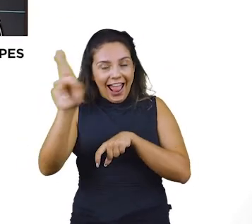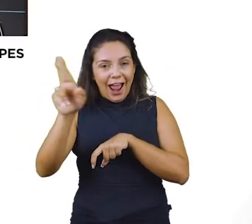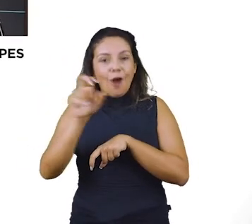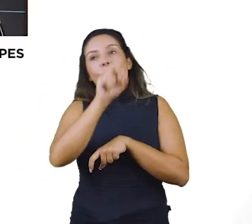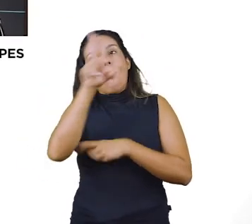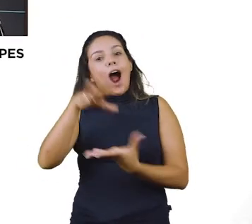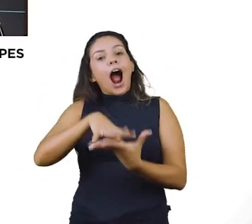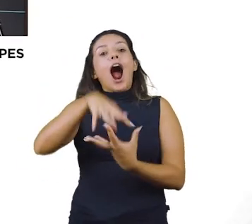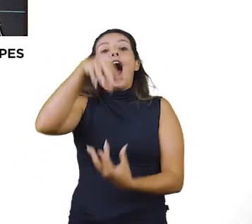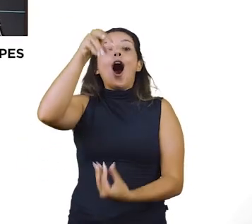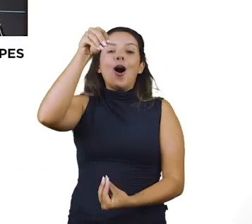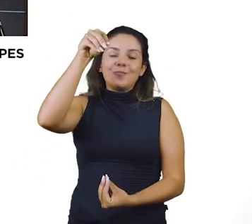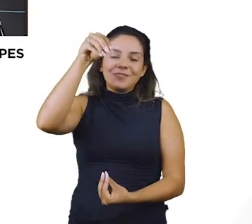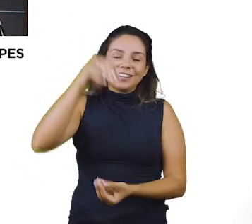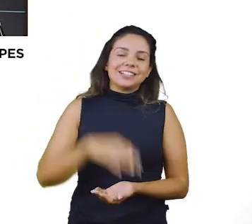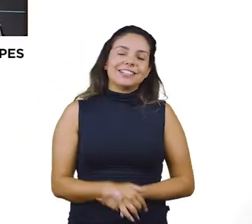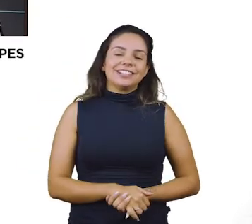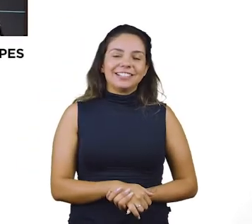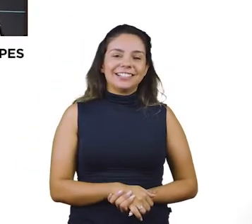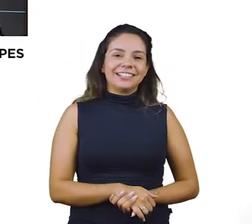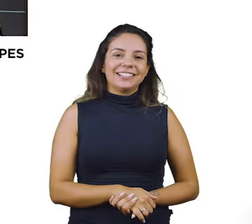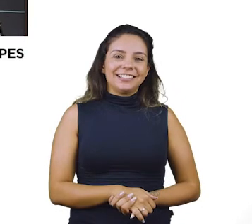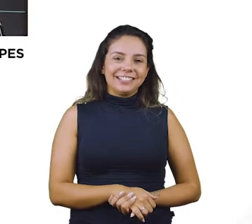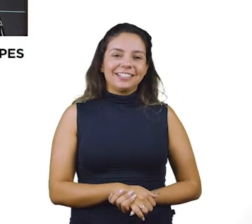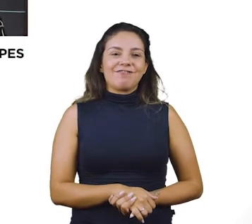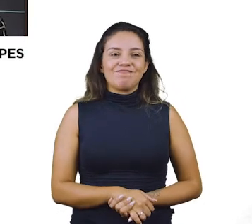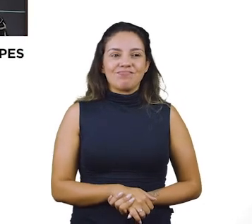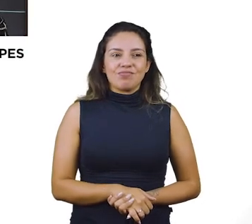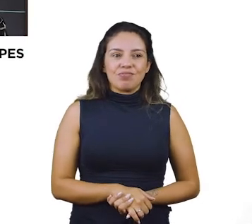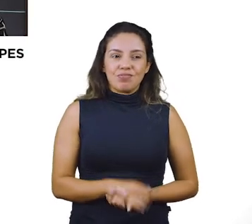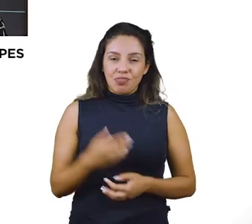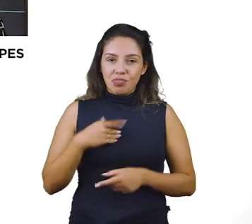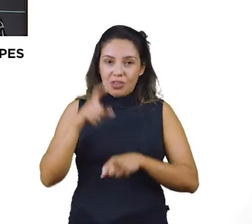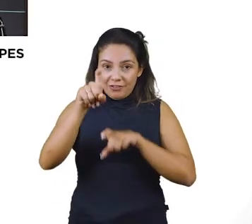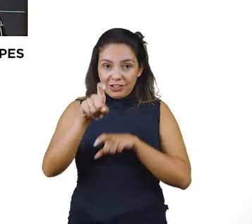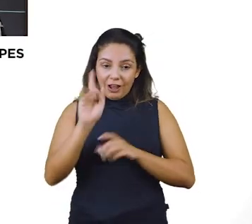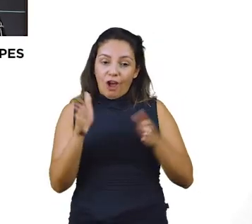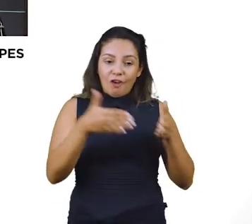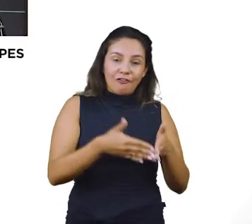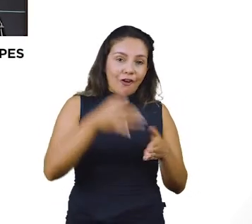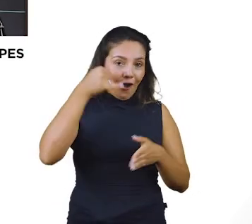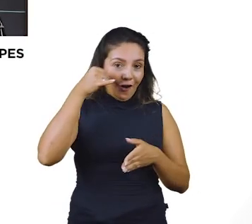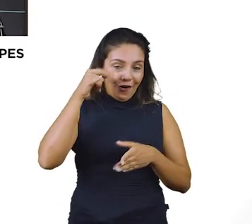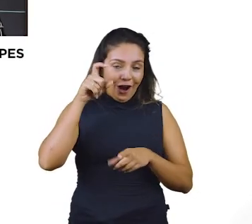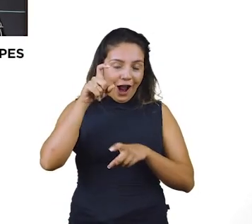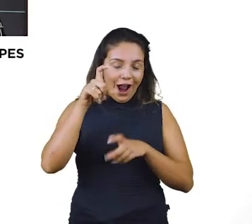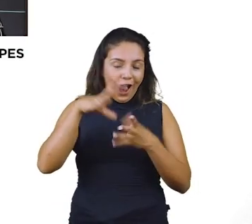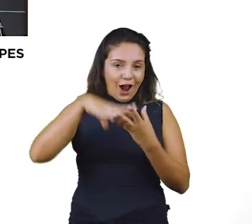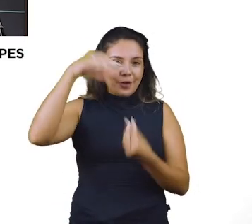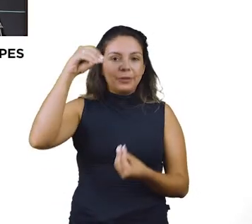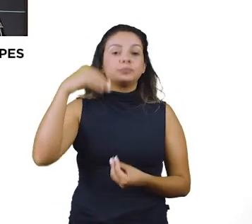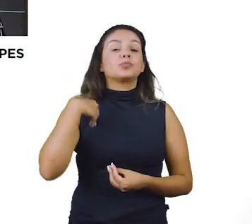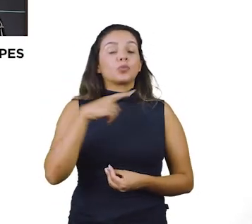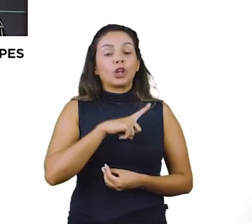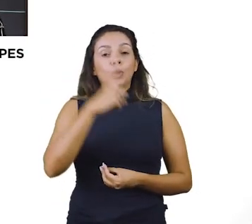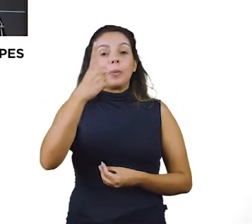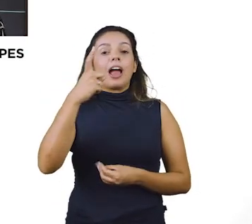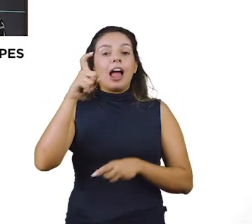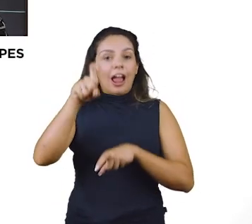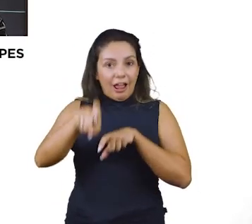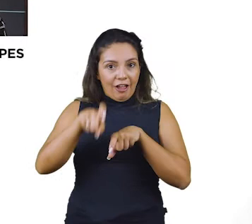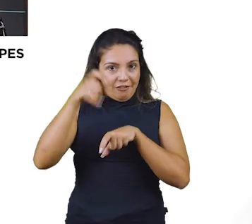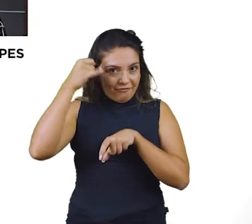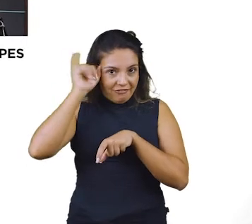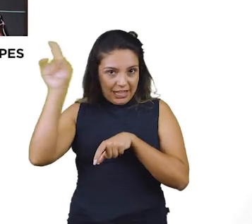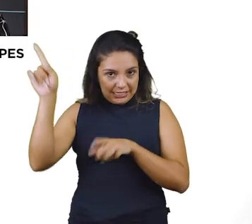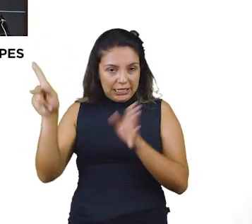almas. Aí eu acho melhor um fazendeiro de almas. Eu tenho uma pequena fazenda lá na minha cidade de Coluna, não é? Que é uma